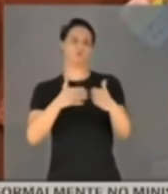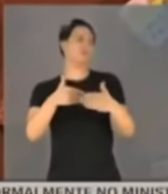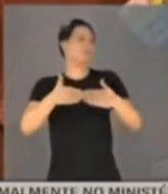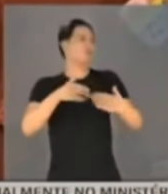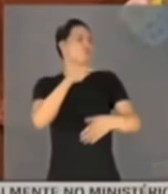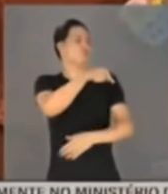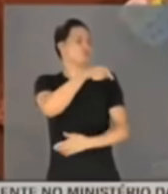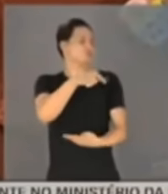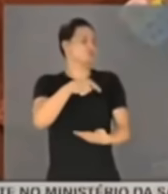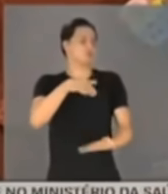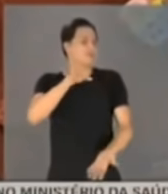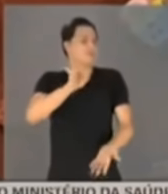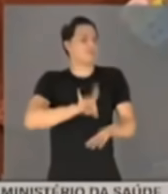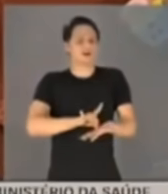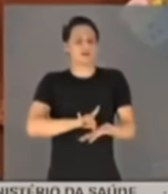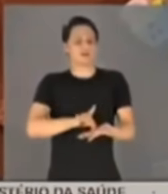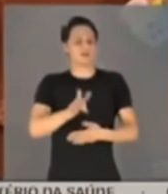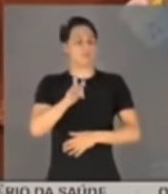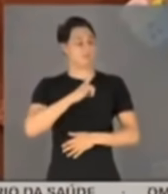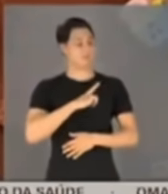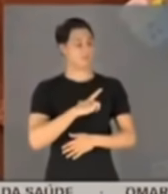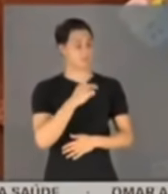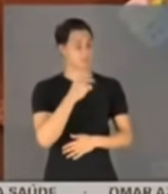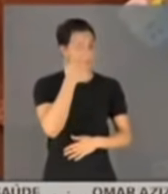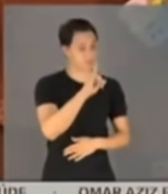se em algum momento o senhor efetivamente teve na sua